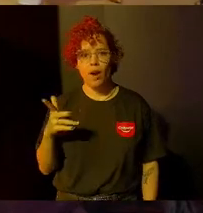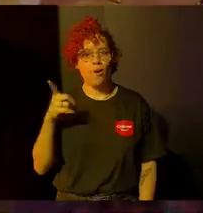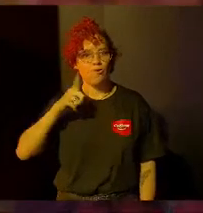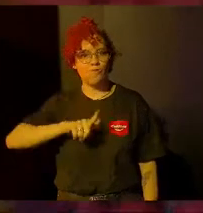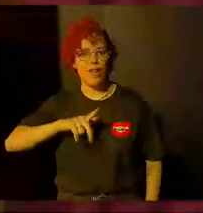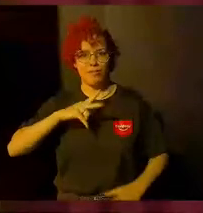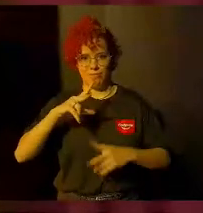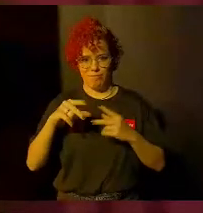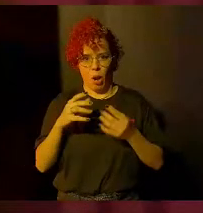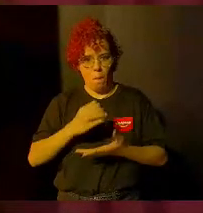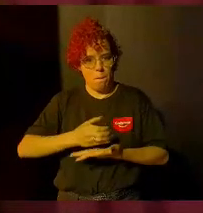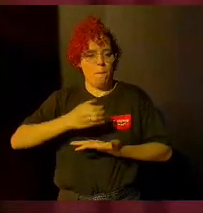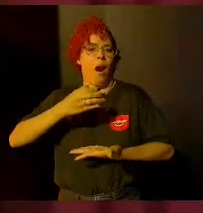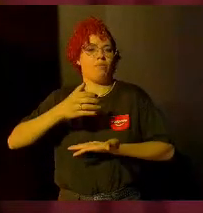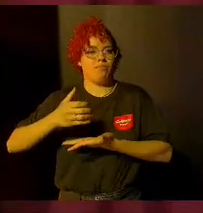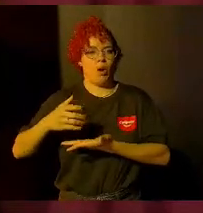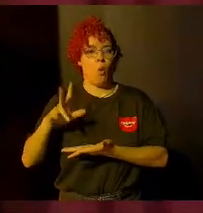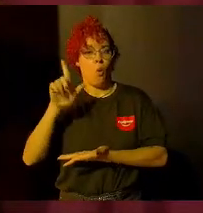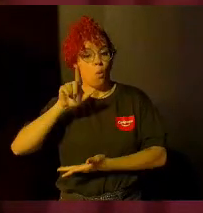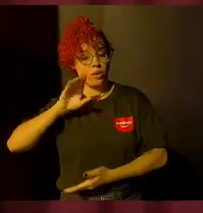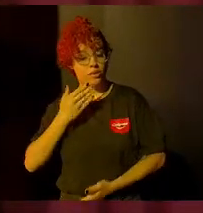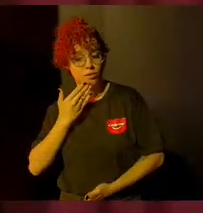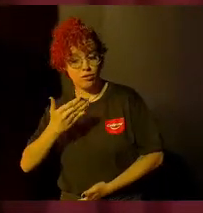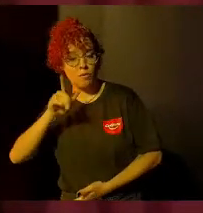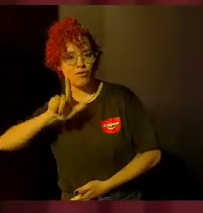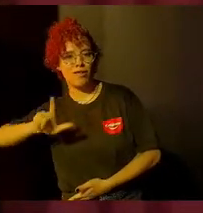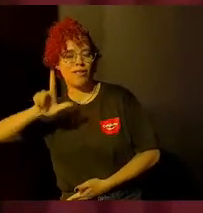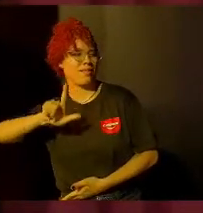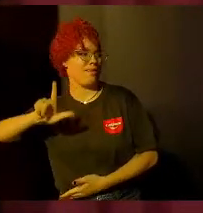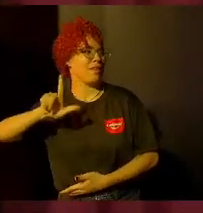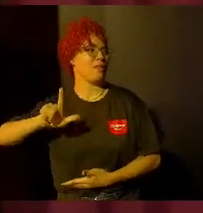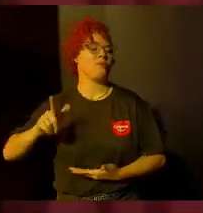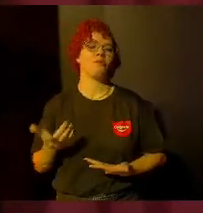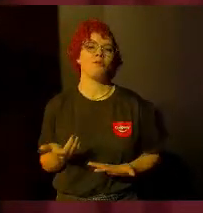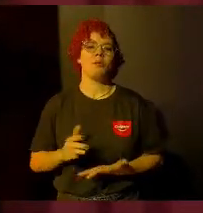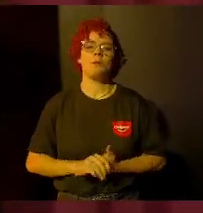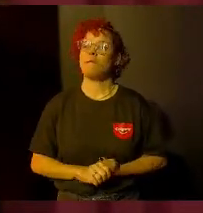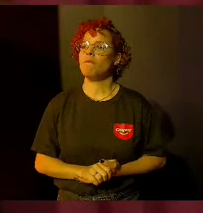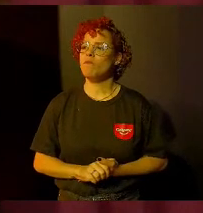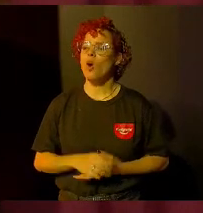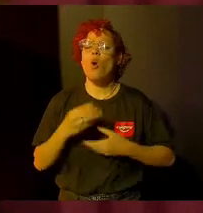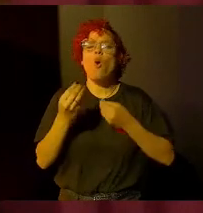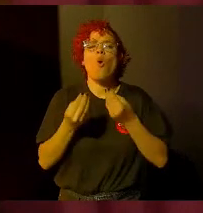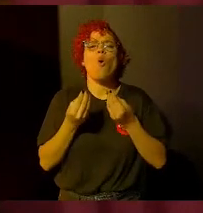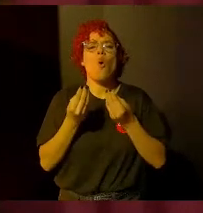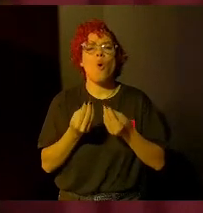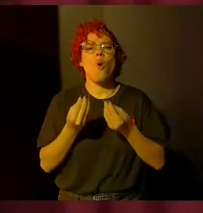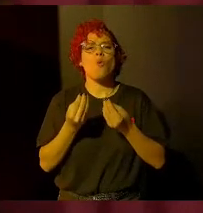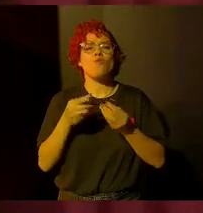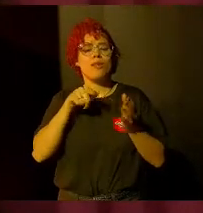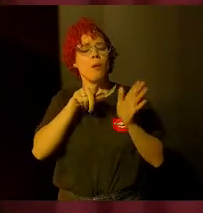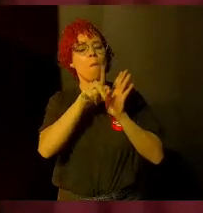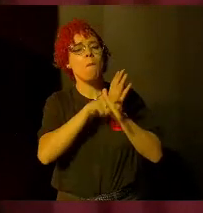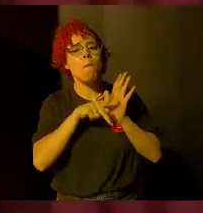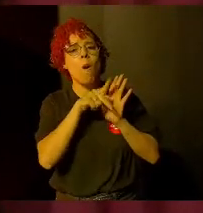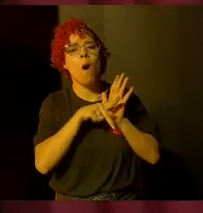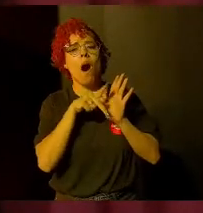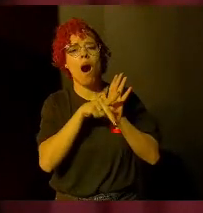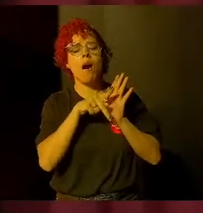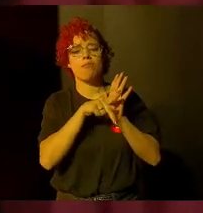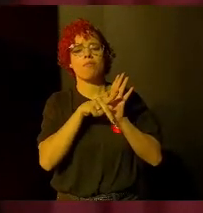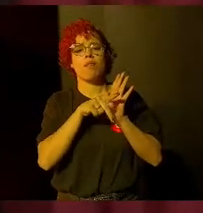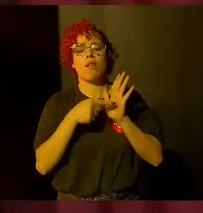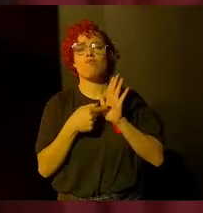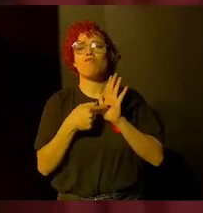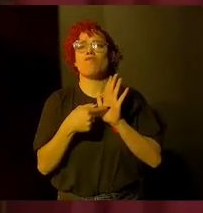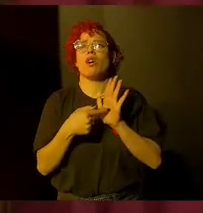literatura queria queria que você falasse um pouquinho sobre como esse como o projeto estético seu projeto